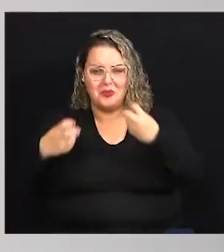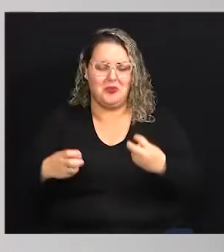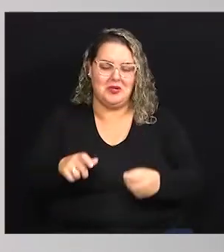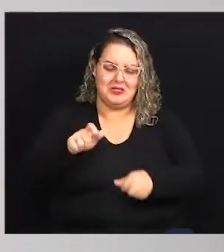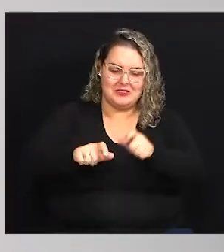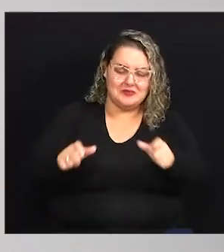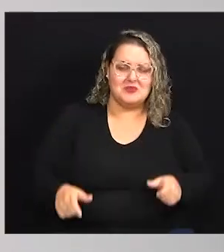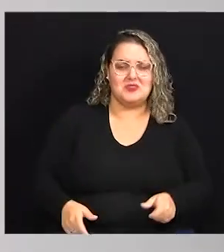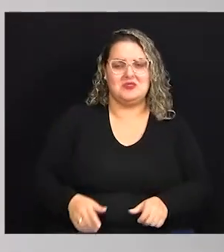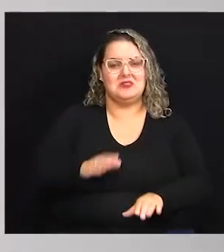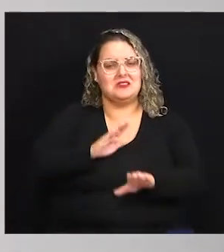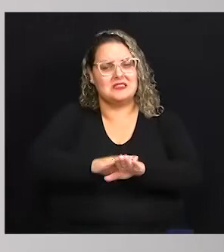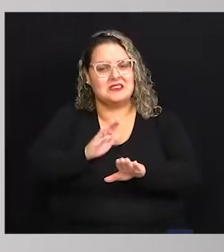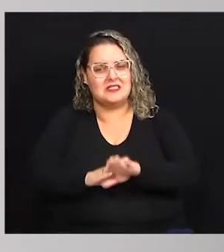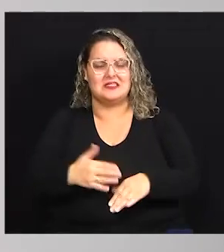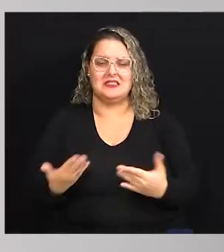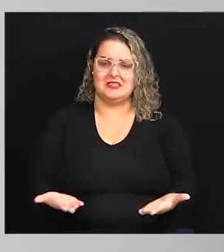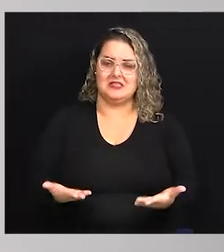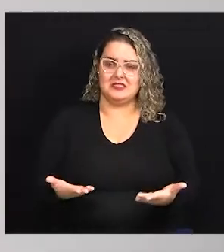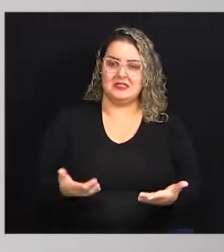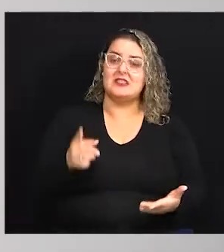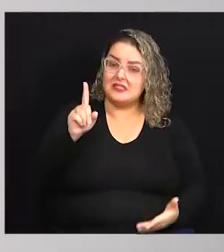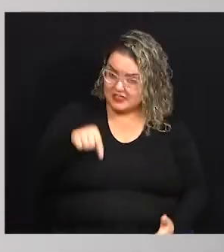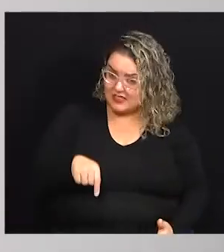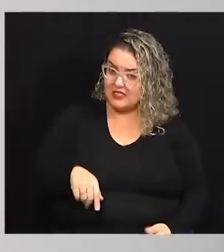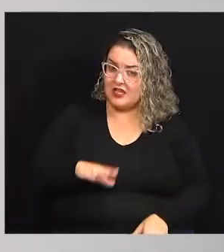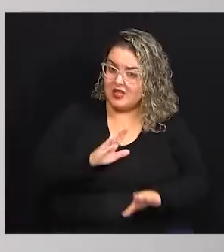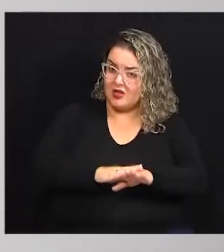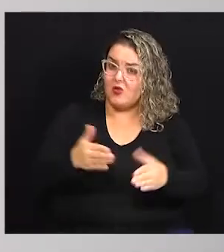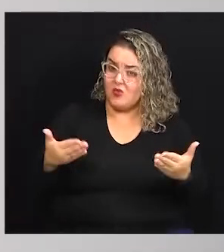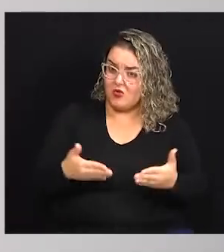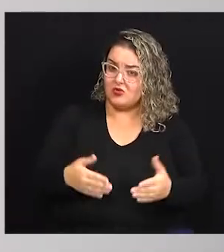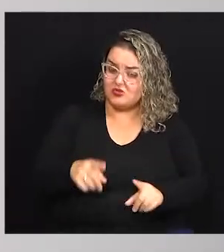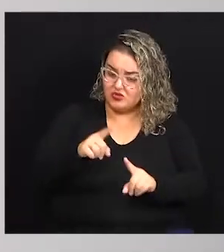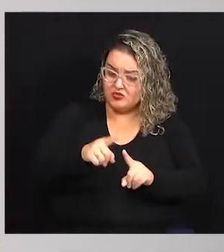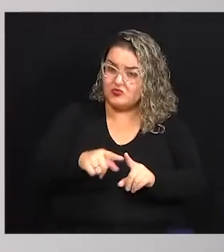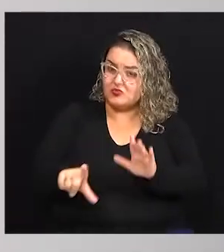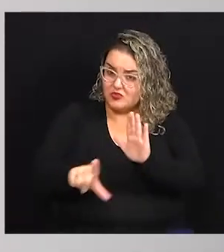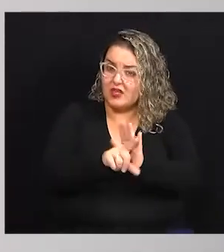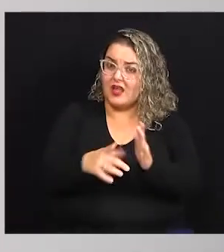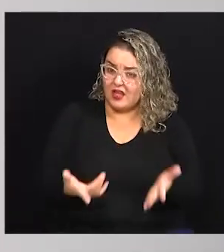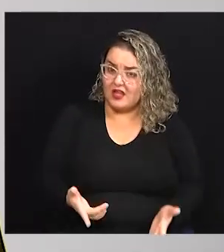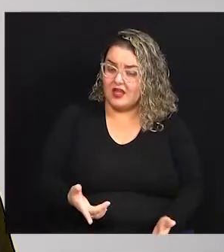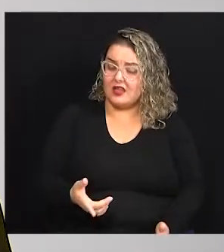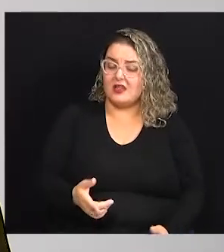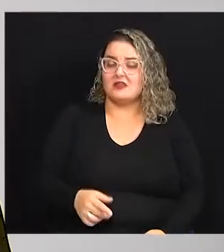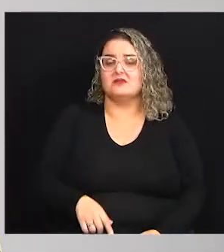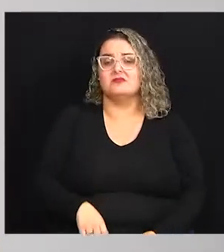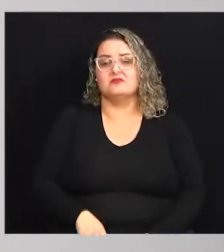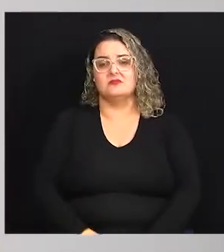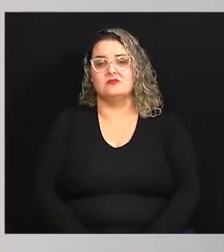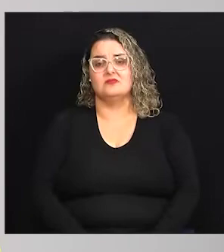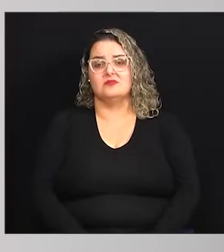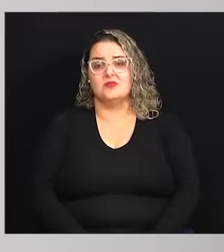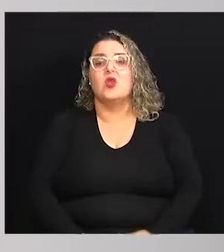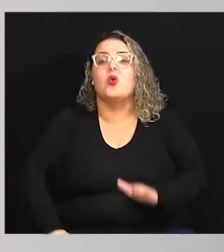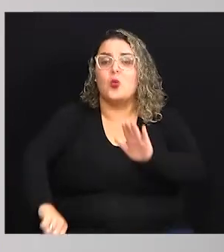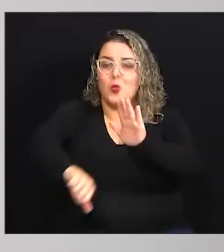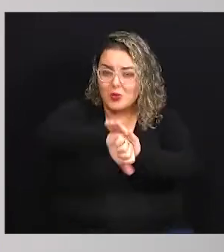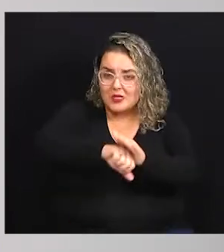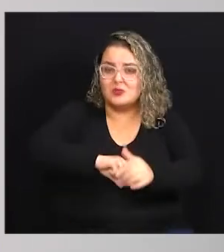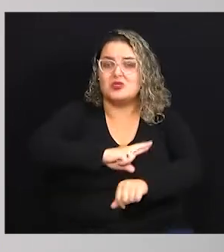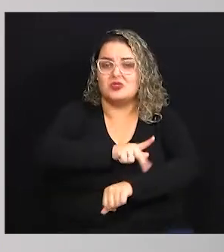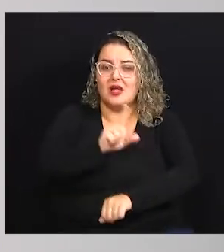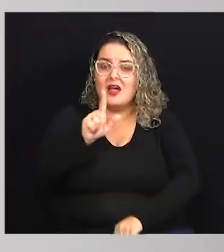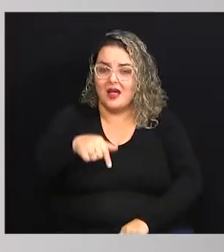vergonha das pessoas que cometem esses atos, que inclusive é um ato hoje tipificado por lei. O